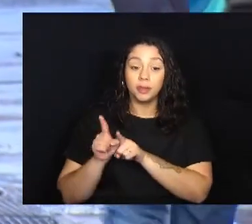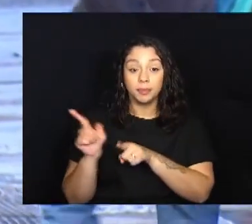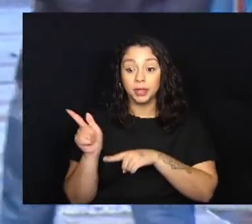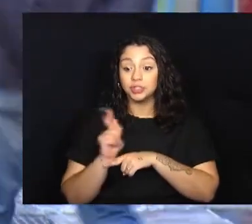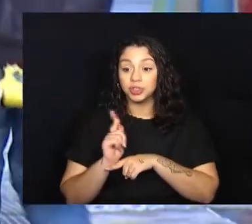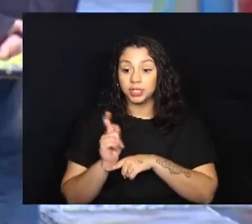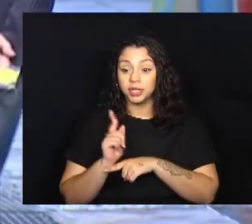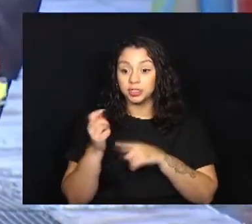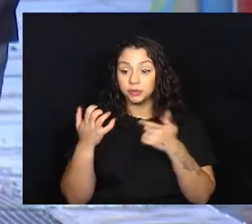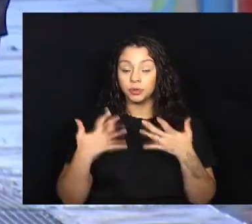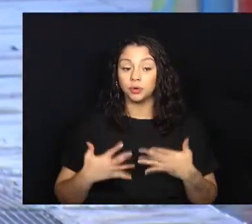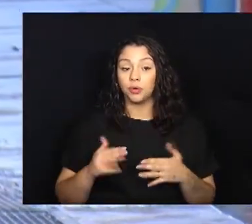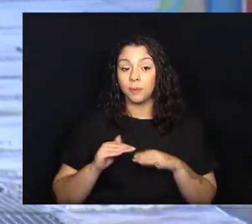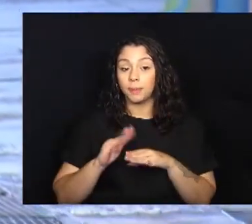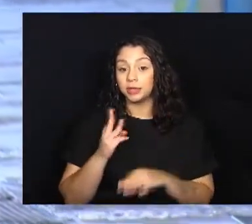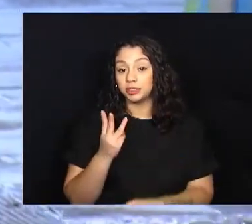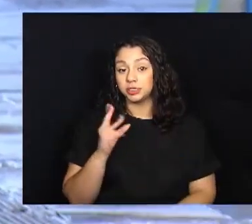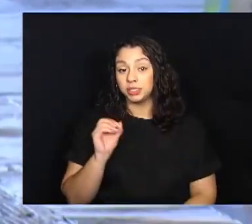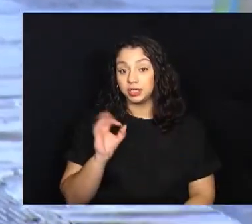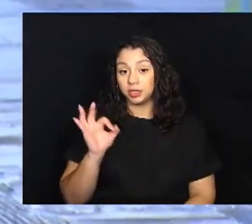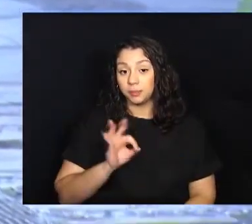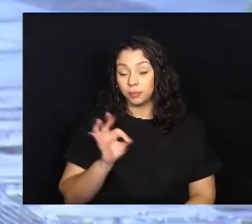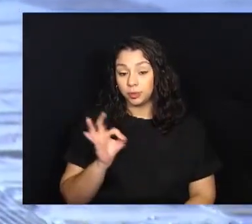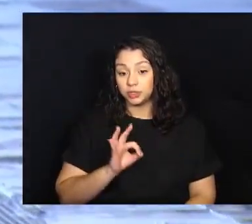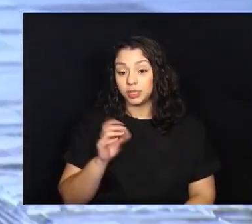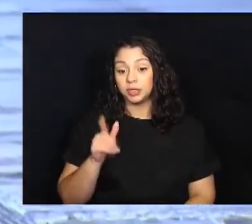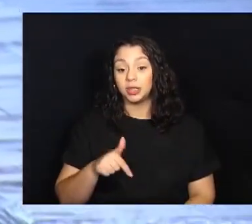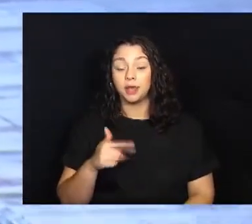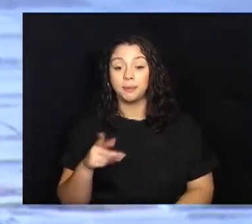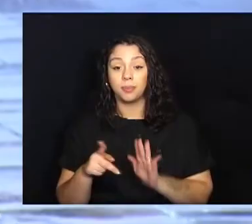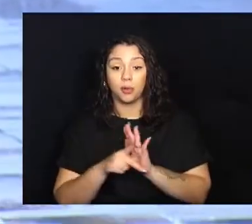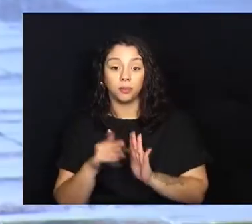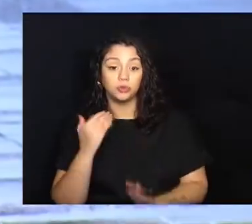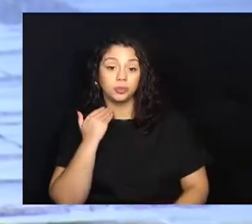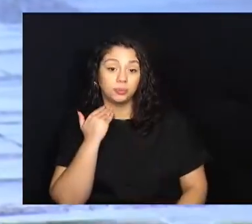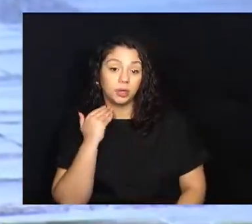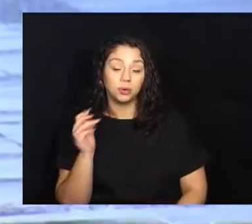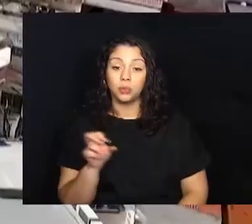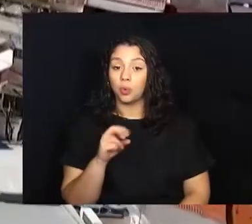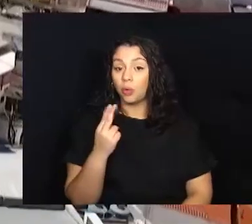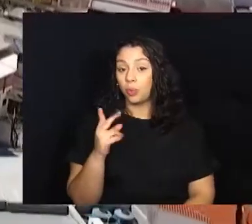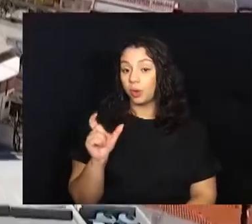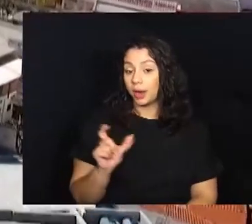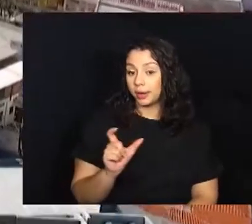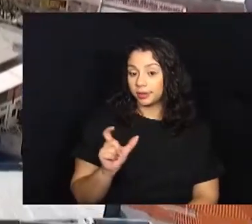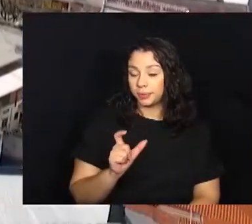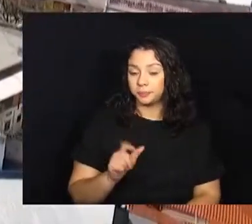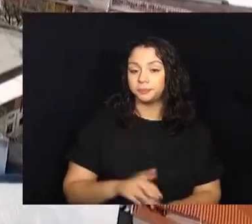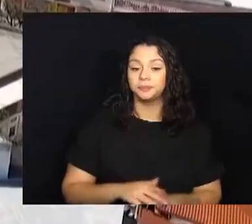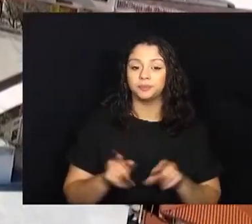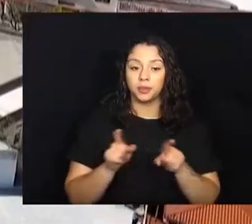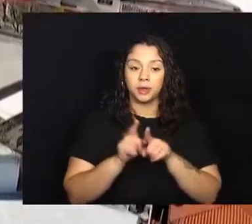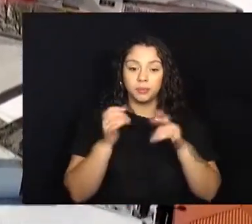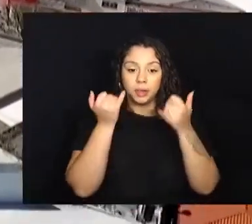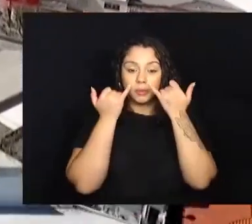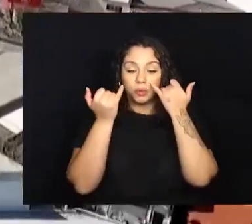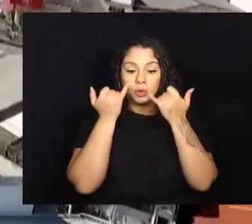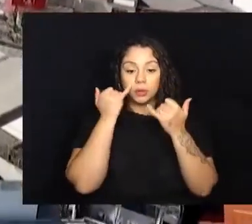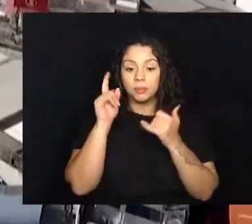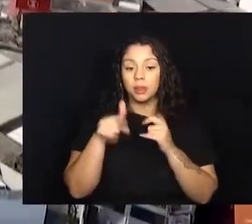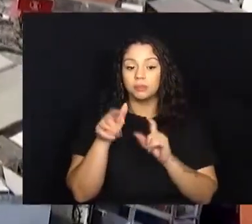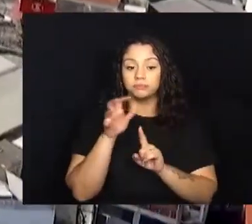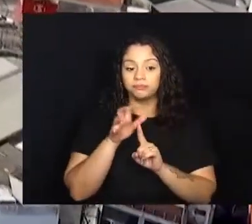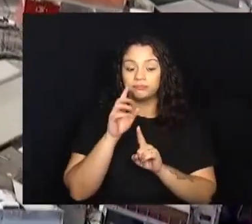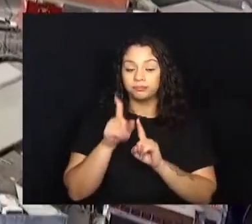de 30% das dívidas são de bancos e cartões. Mas o anúncio do programa está refletindo